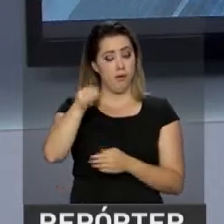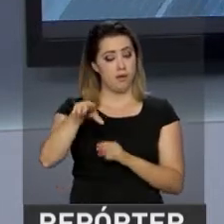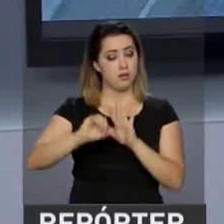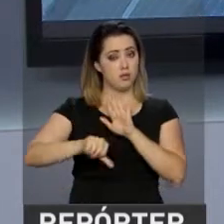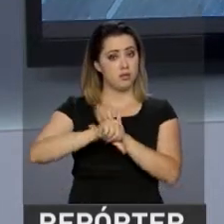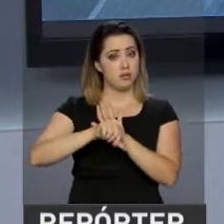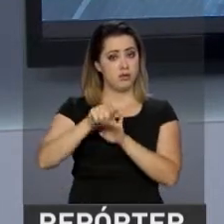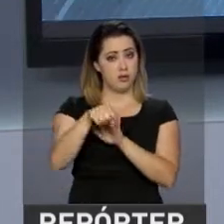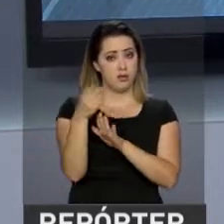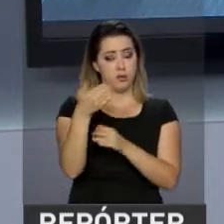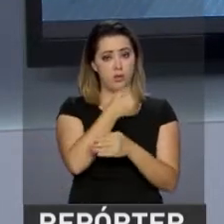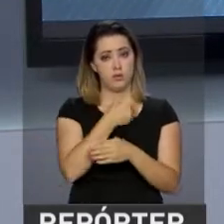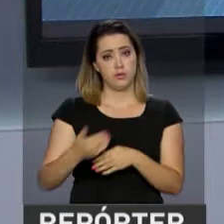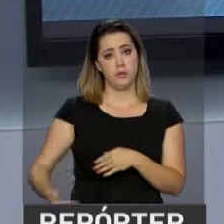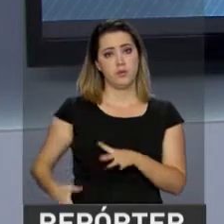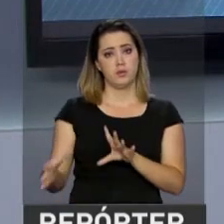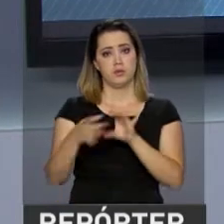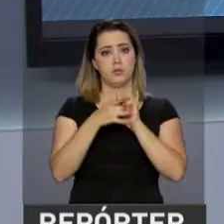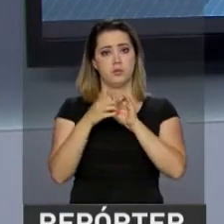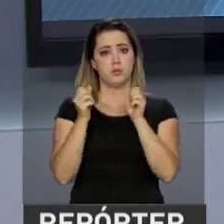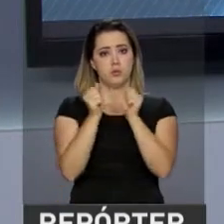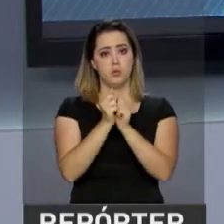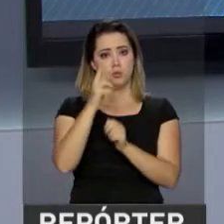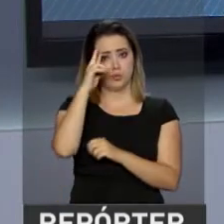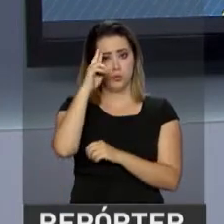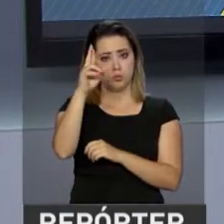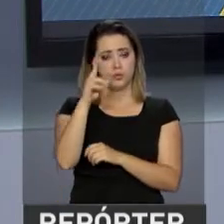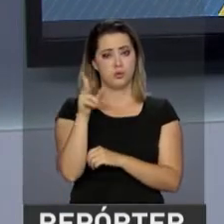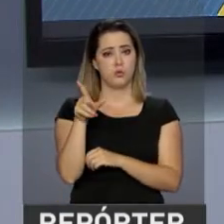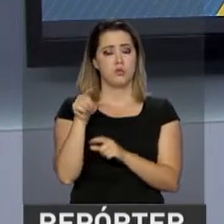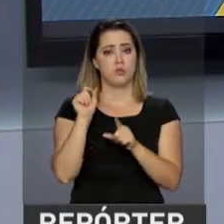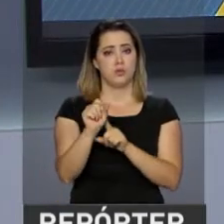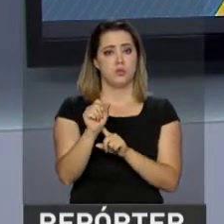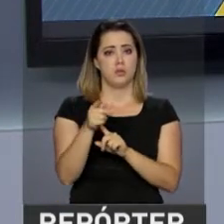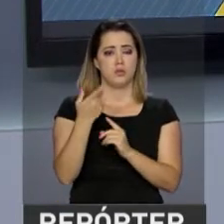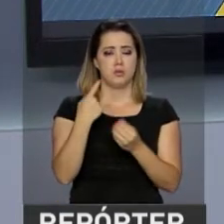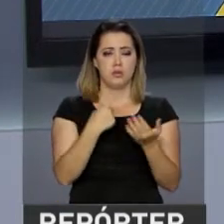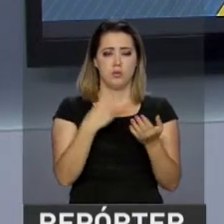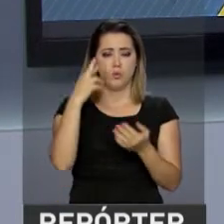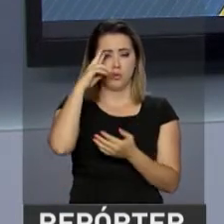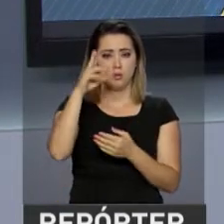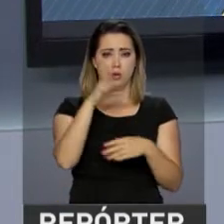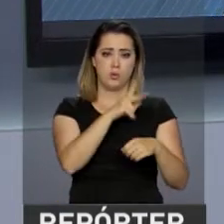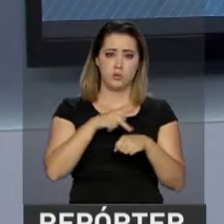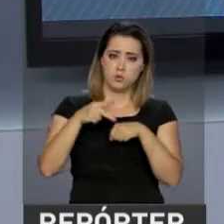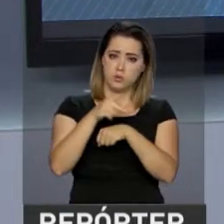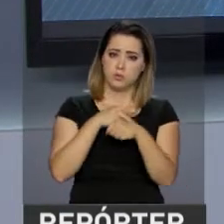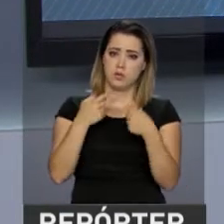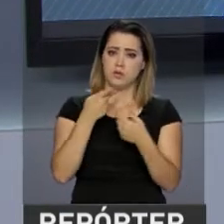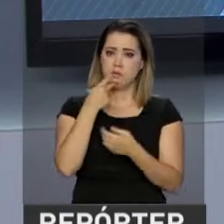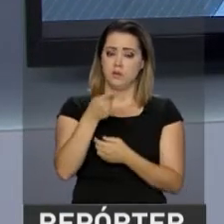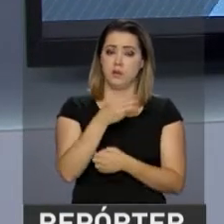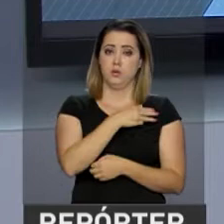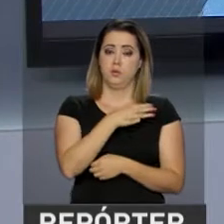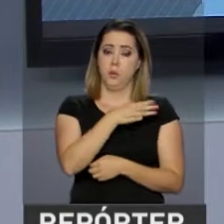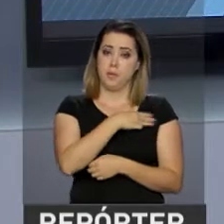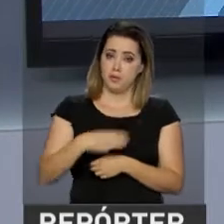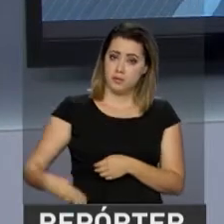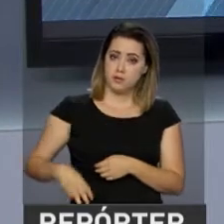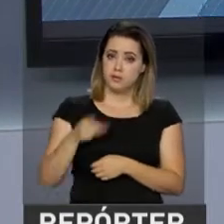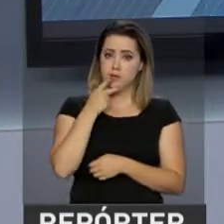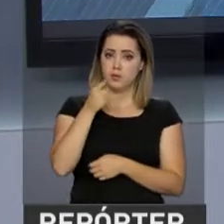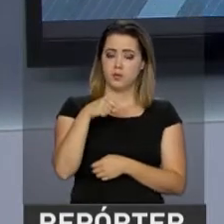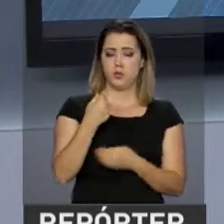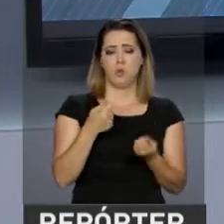autoridades peruanas nesta sexta feira o ministro da defesa raúl jungmann disse que não é possível resolver os